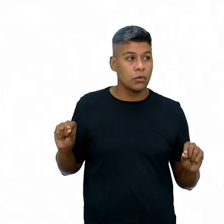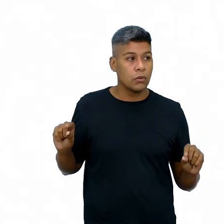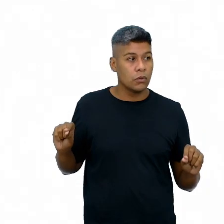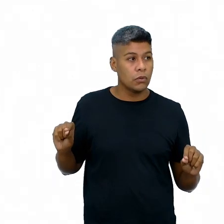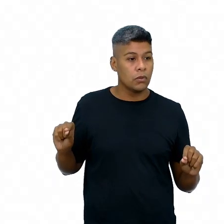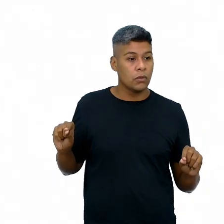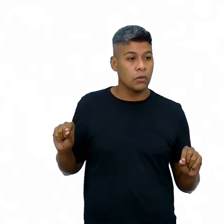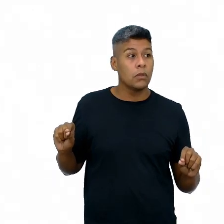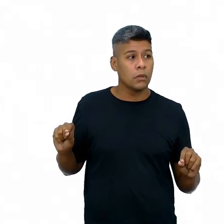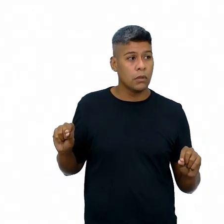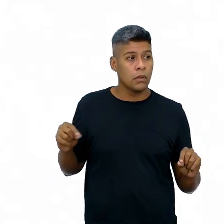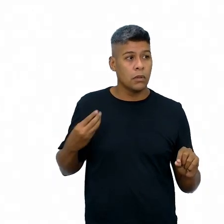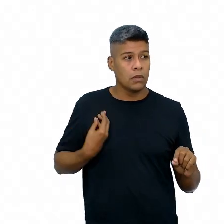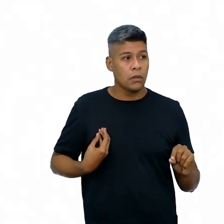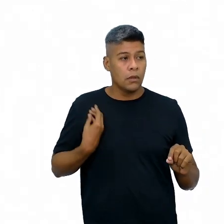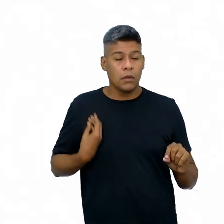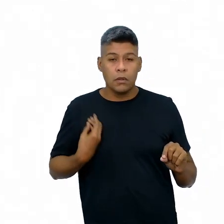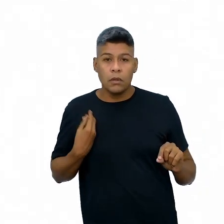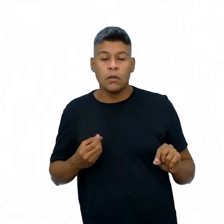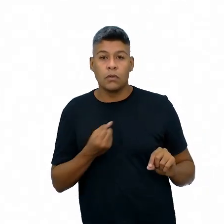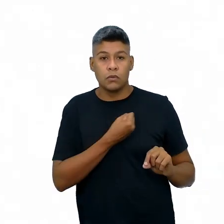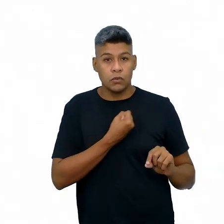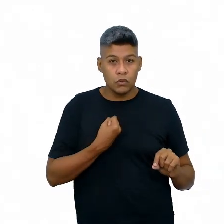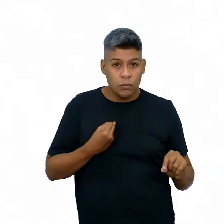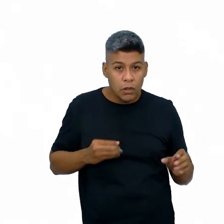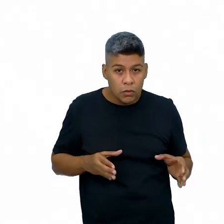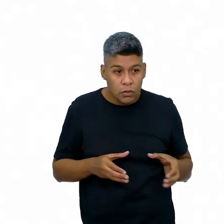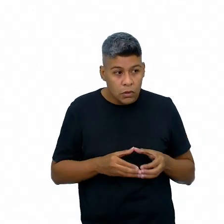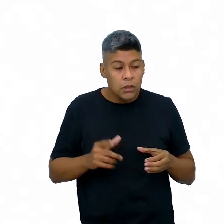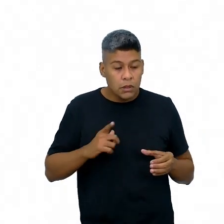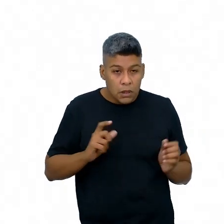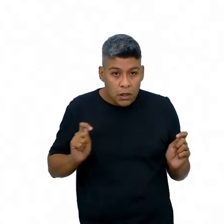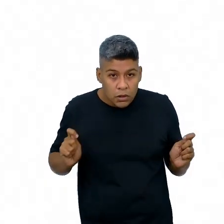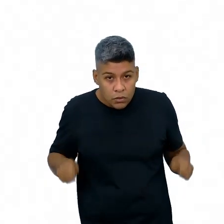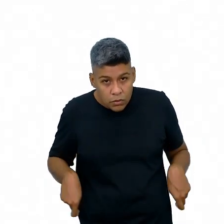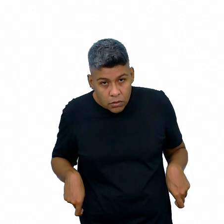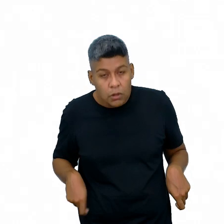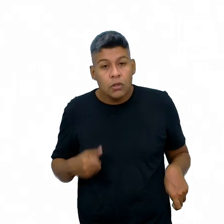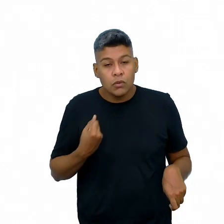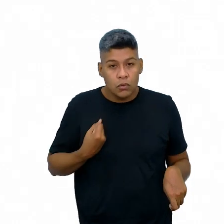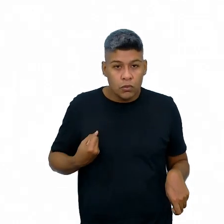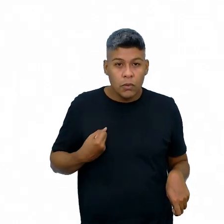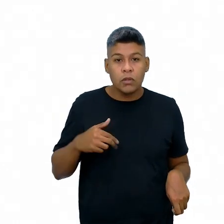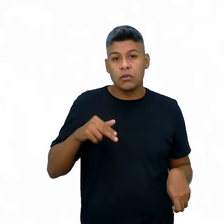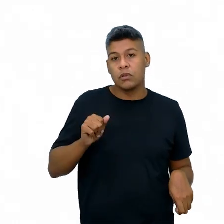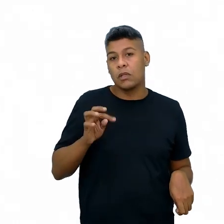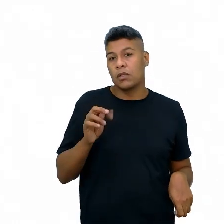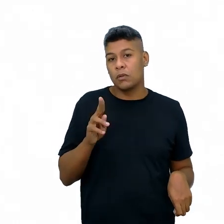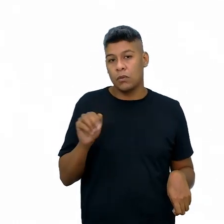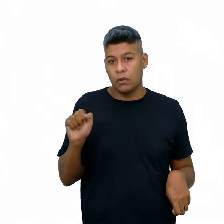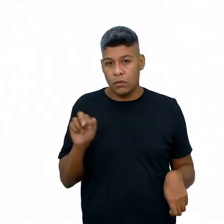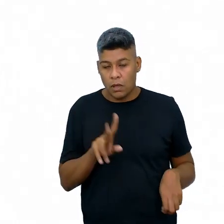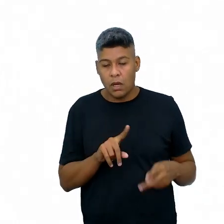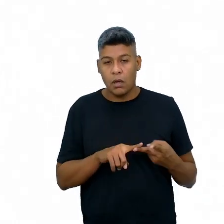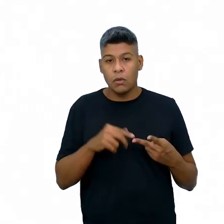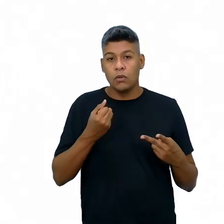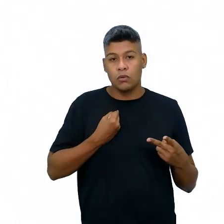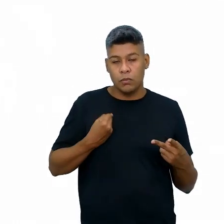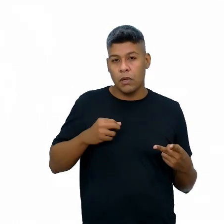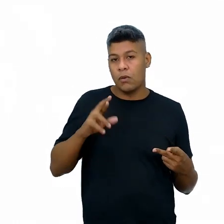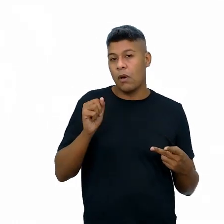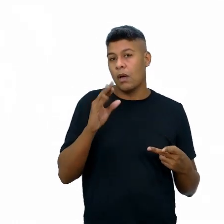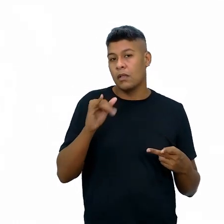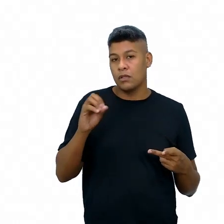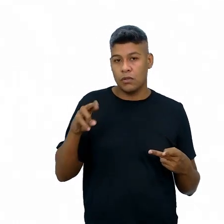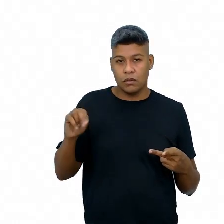de conhecer esse conjunto de números que nós já temos à disposição, os números naturais, os números racionais, né?